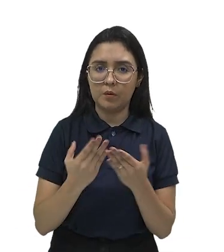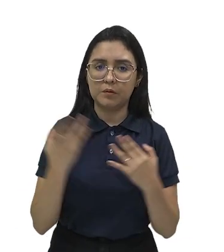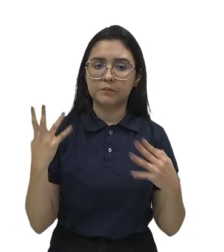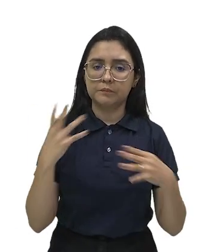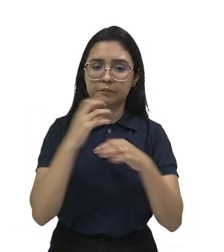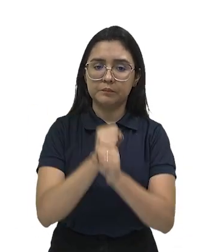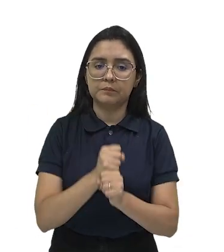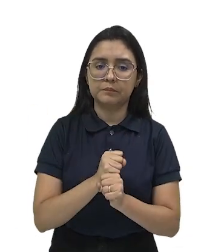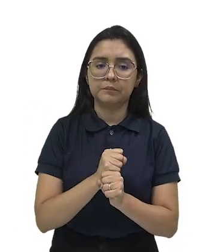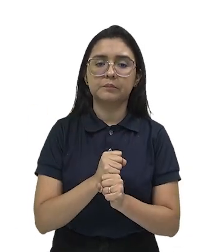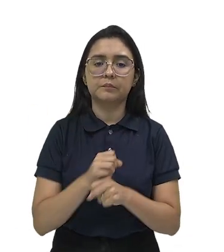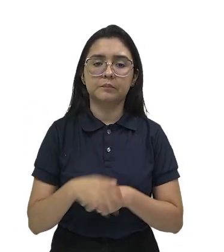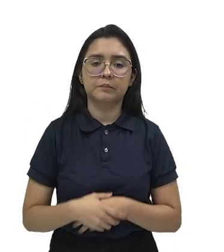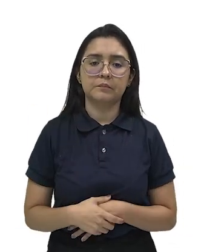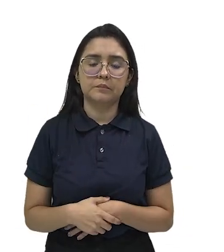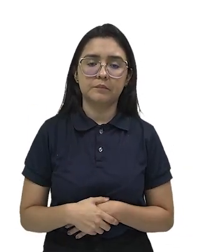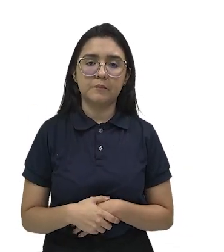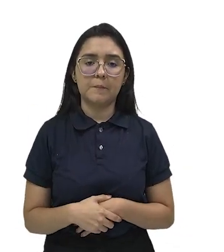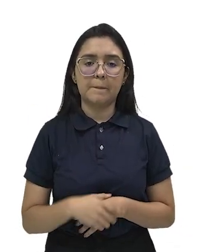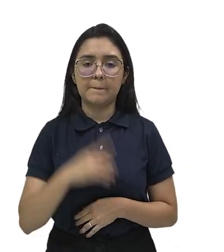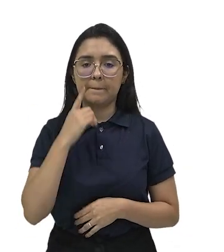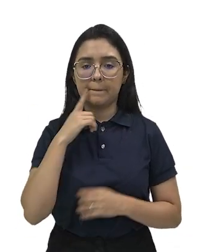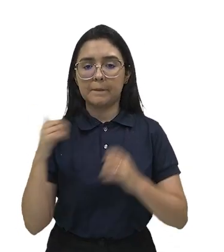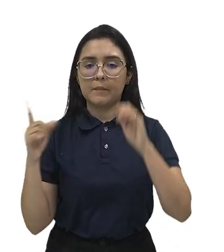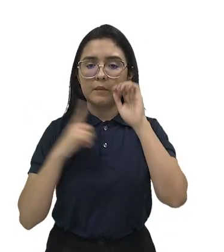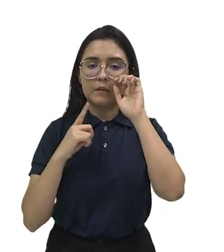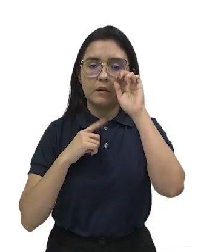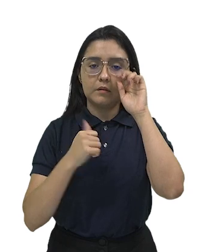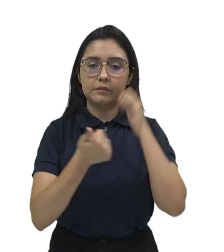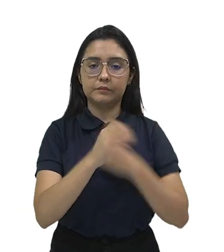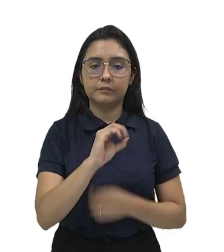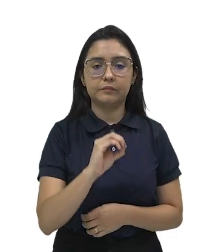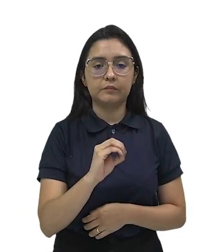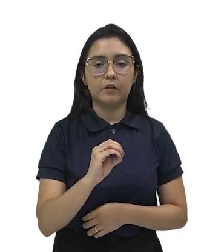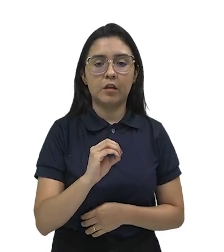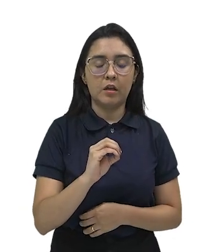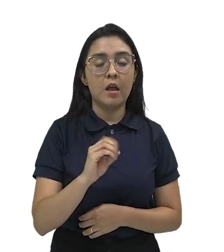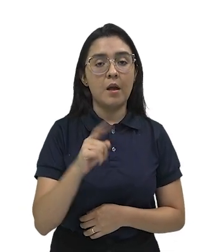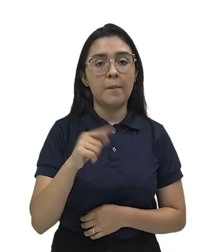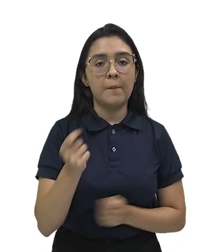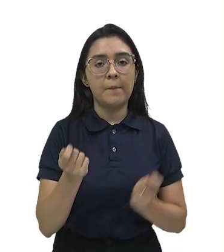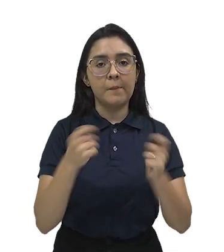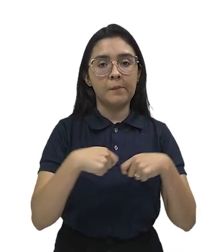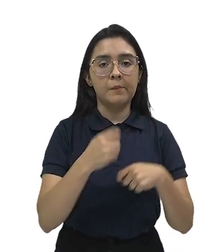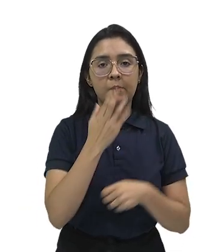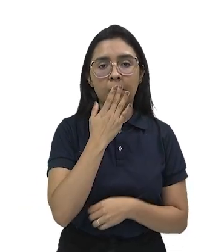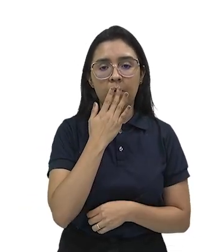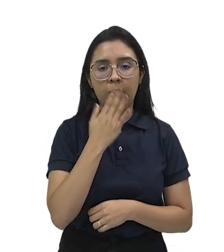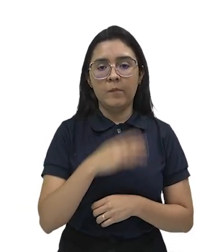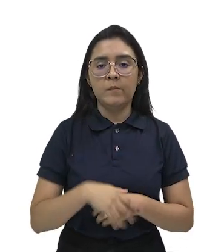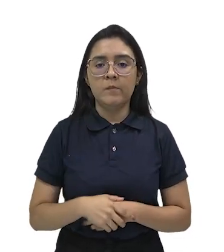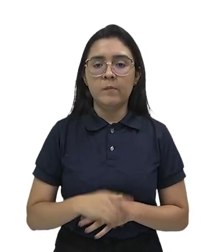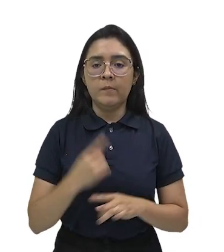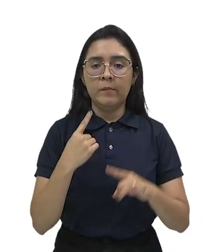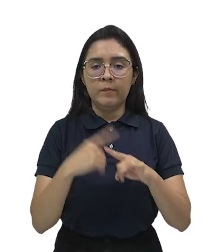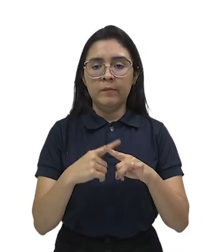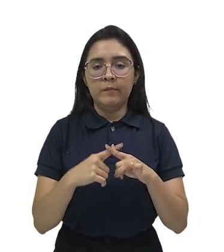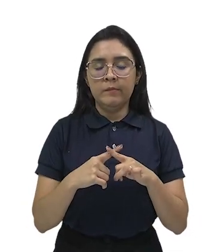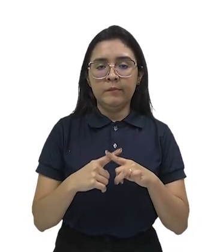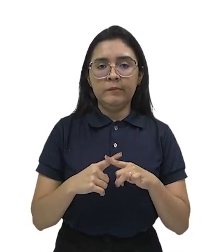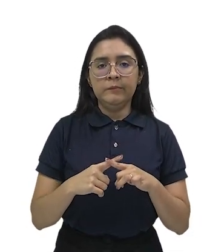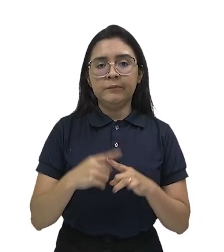multiplicativo, que é o PMC, eu vou ter 10, que é a possibilidade das cores,